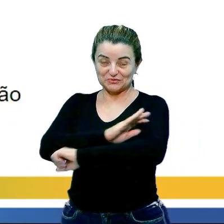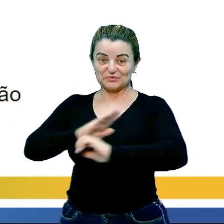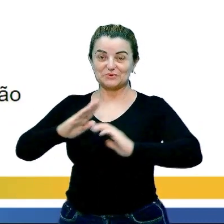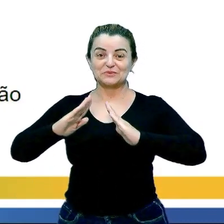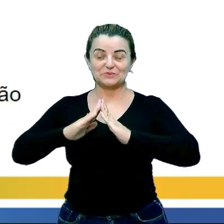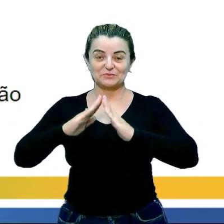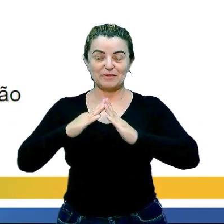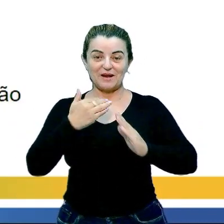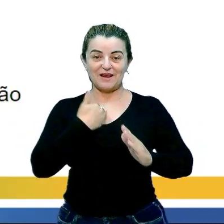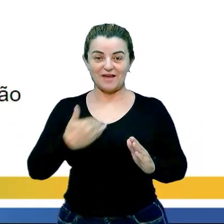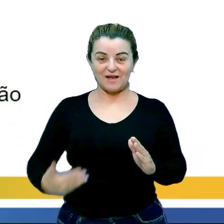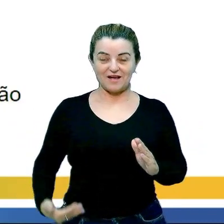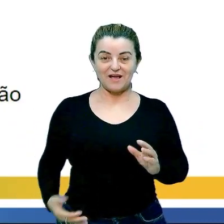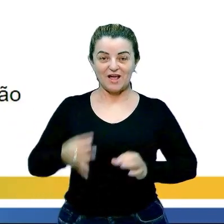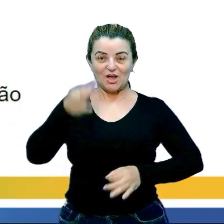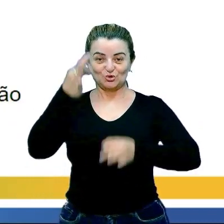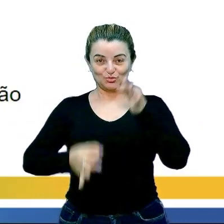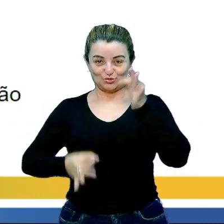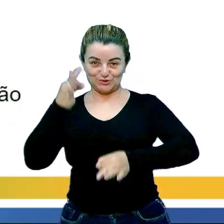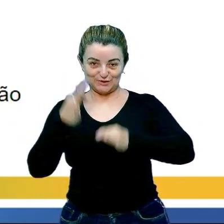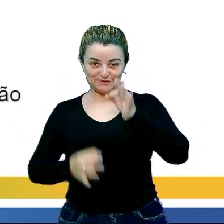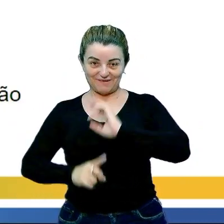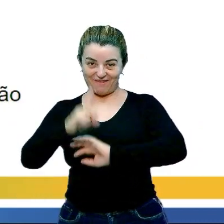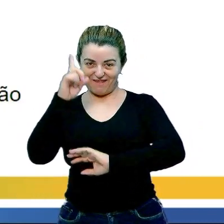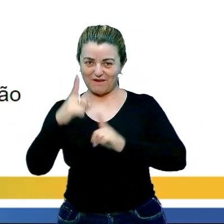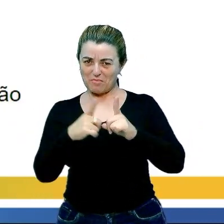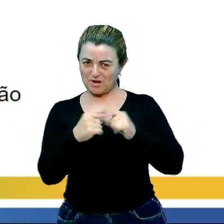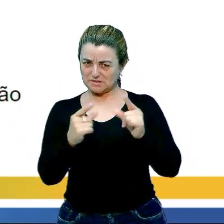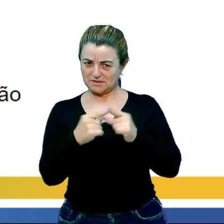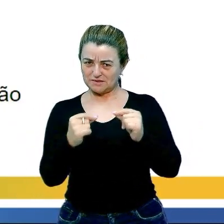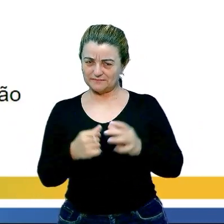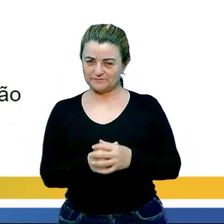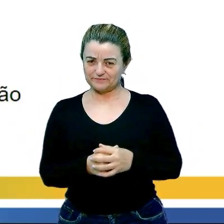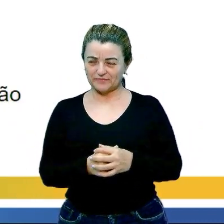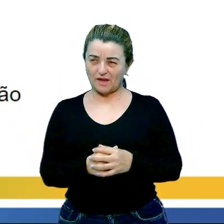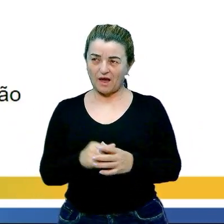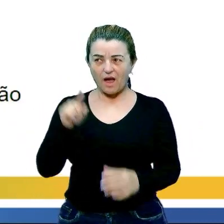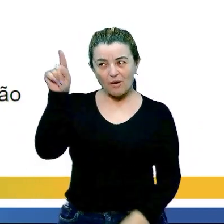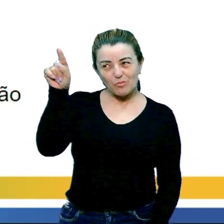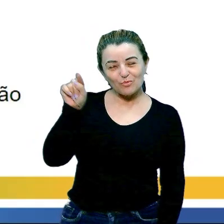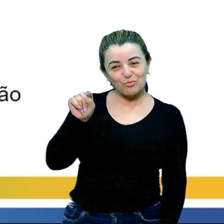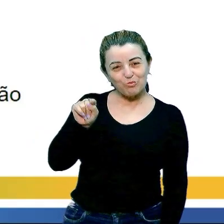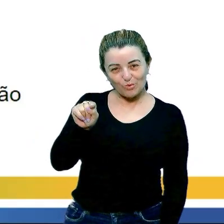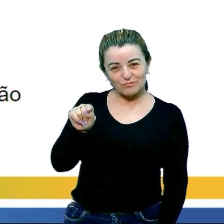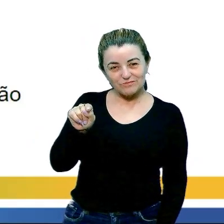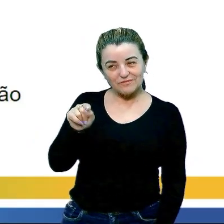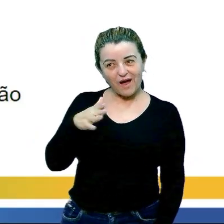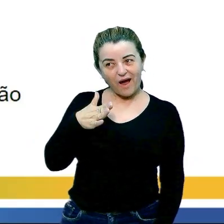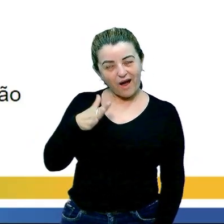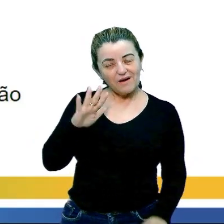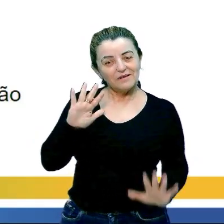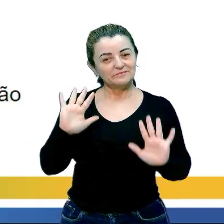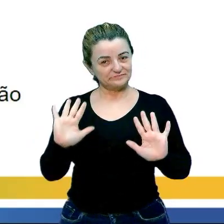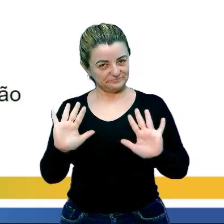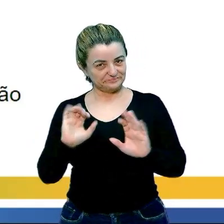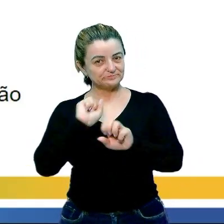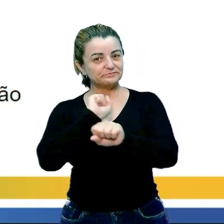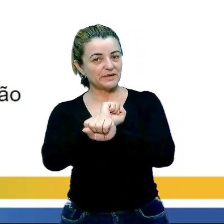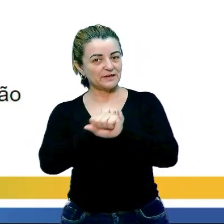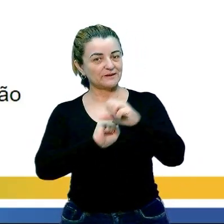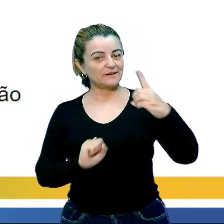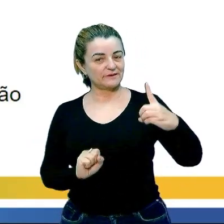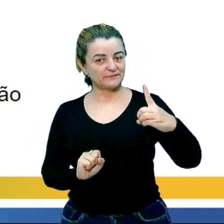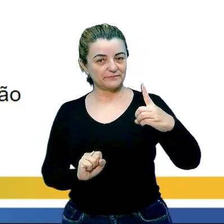da Justiça na cidade de Brasília. Eu colocaria um pontinho de interrogação nessa C. Mas vamos para